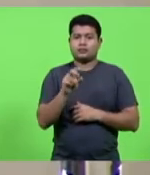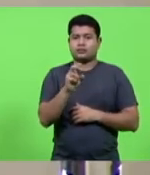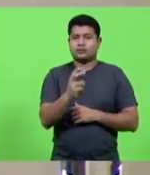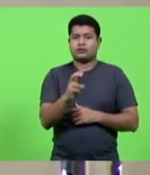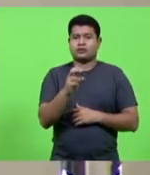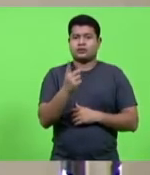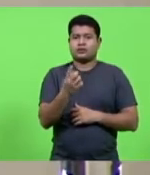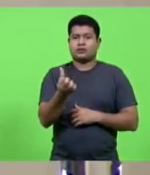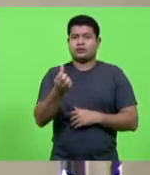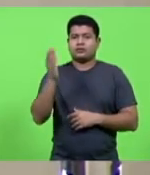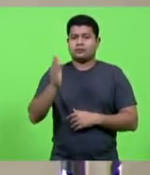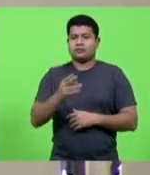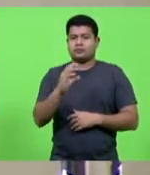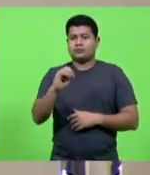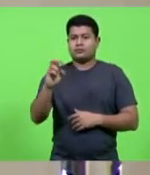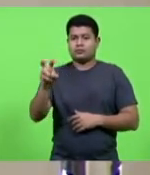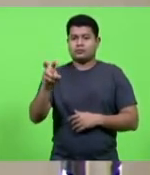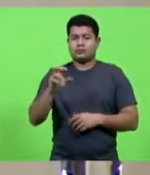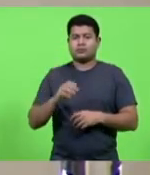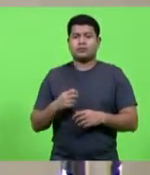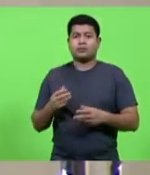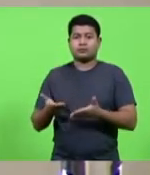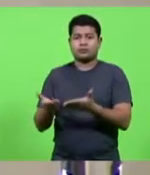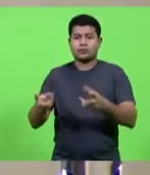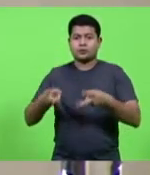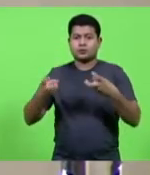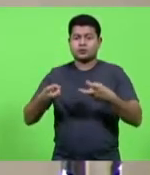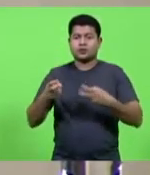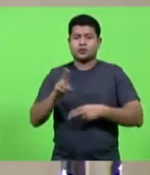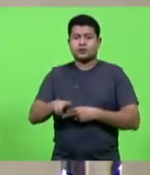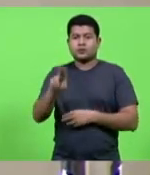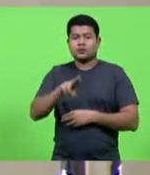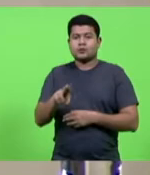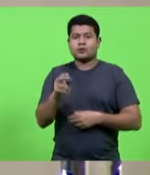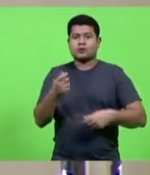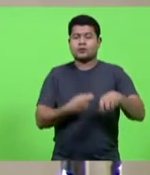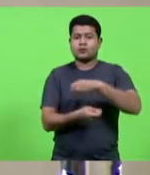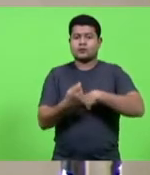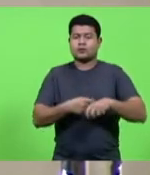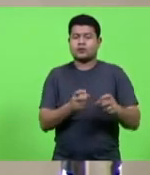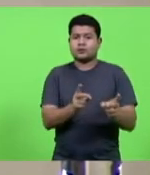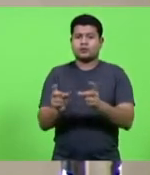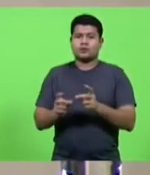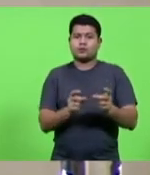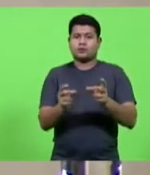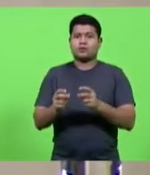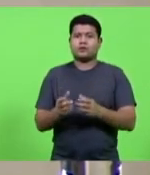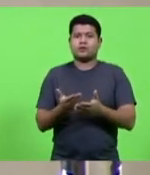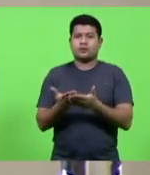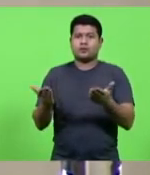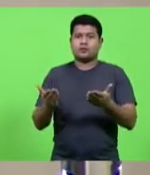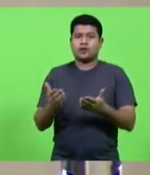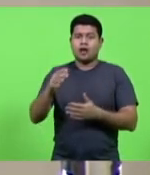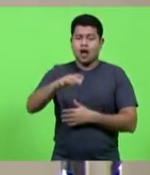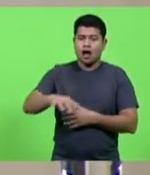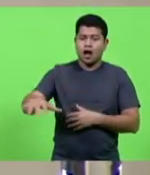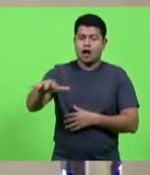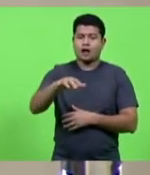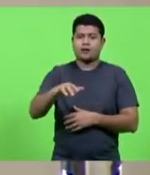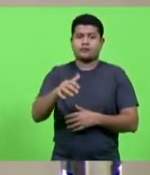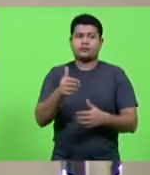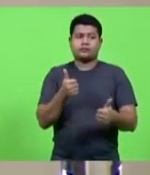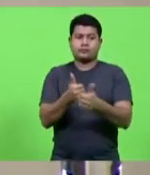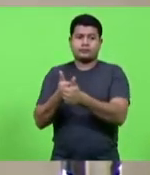13.516/2005, que dispõe sobre a exploração da utilização e da comercialização a título oneroso das faixas de domínio e das áreas adjacentes às